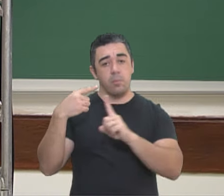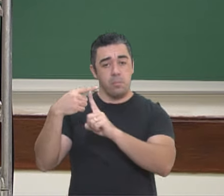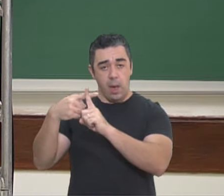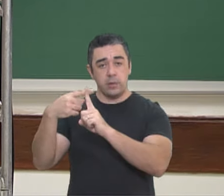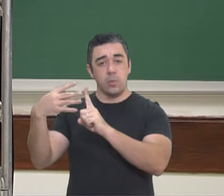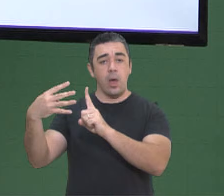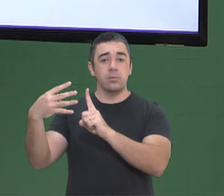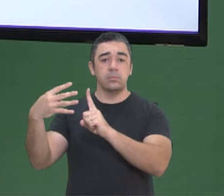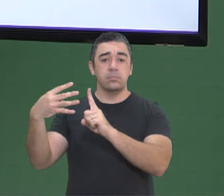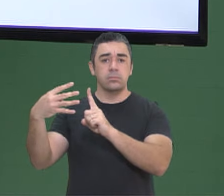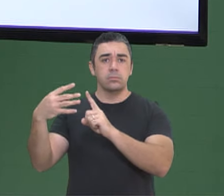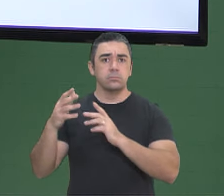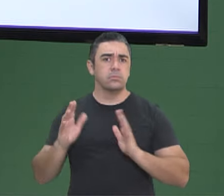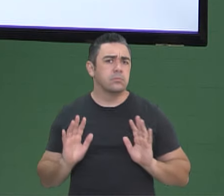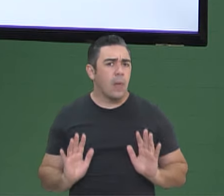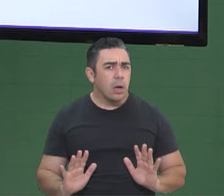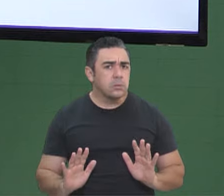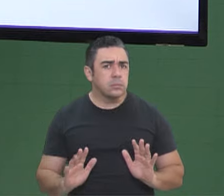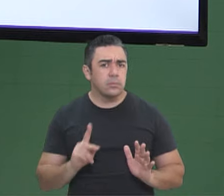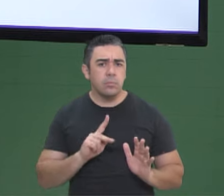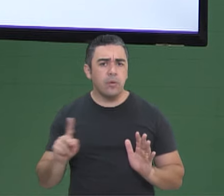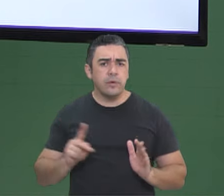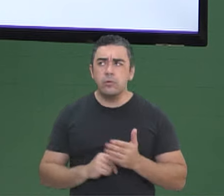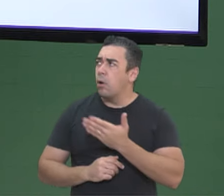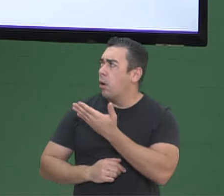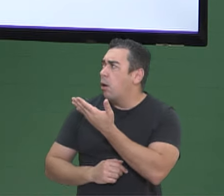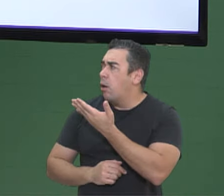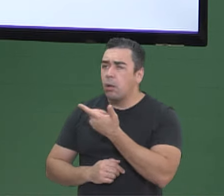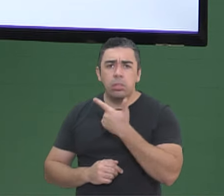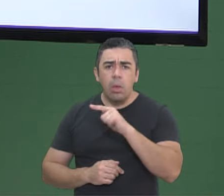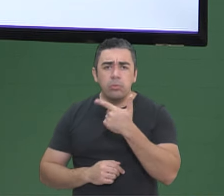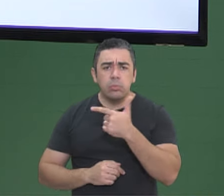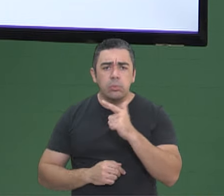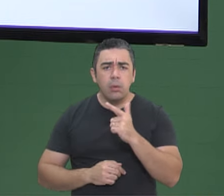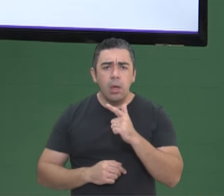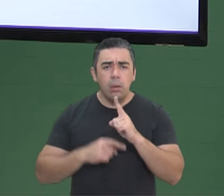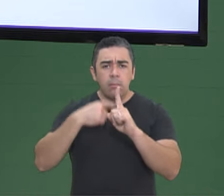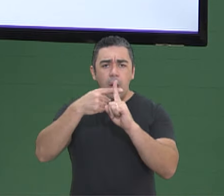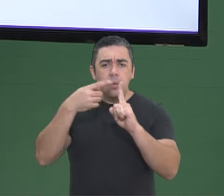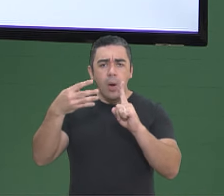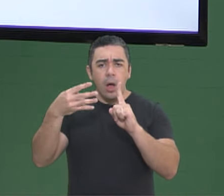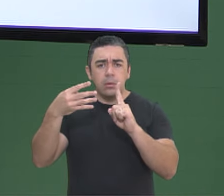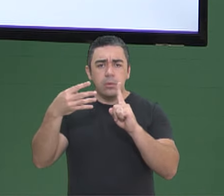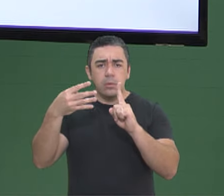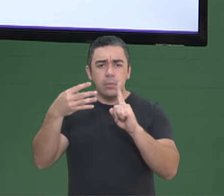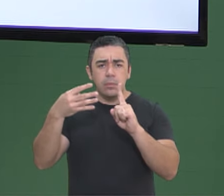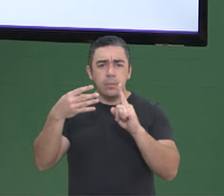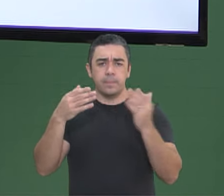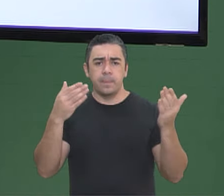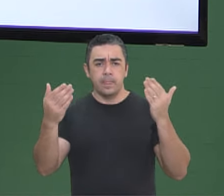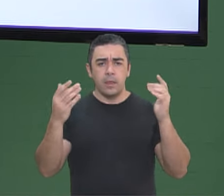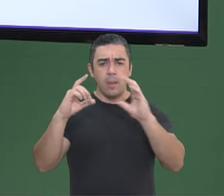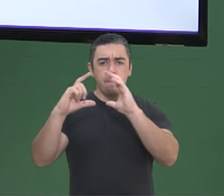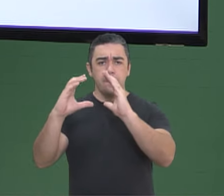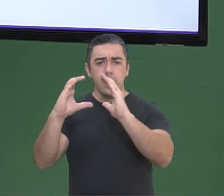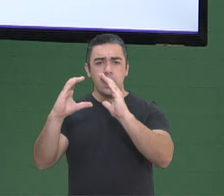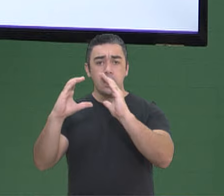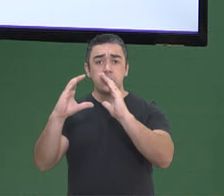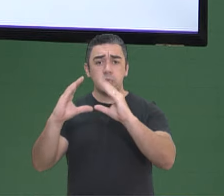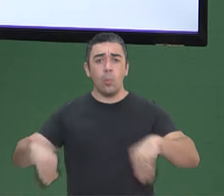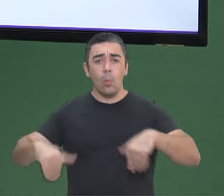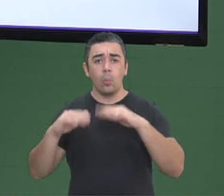está se referindo ao número inteiro positivo. Combinado? E a letra E, mais 5. Tudo